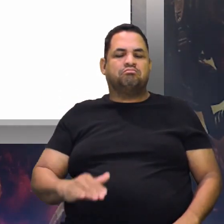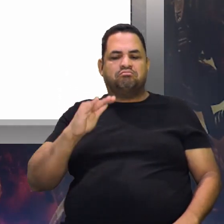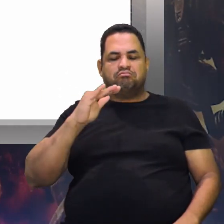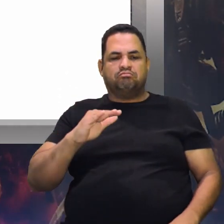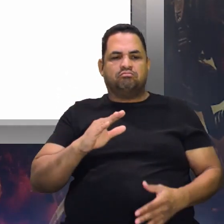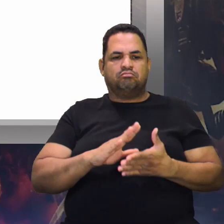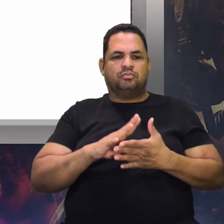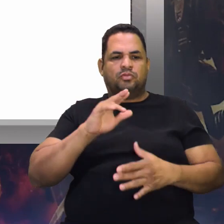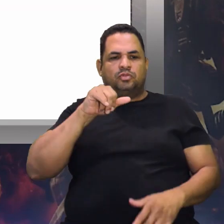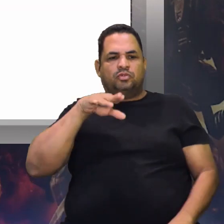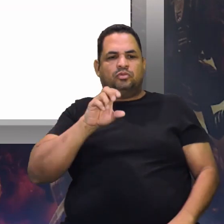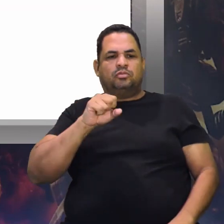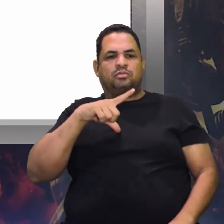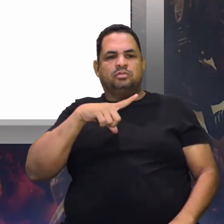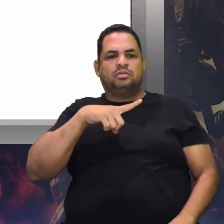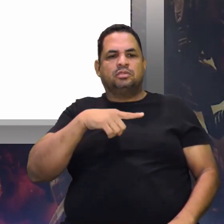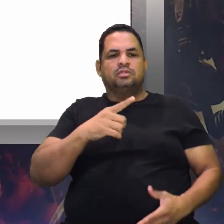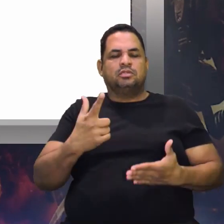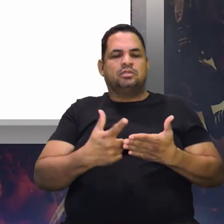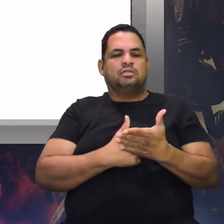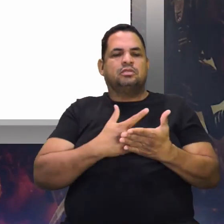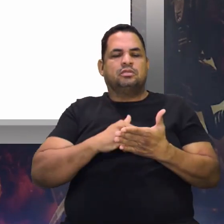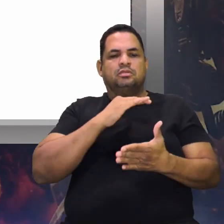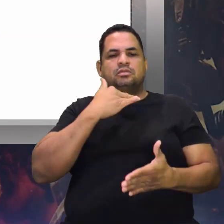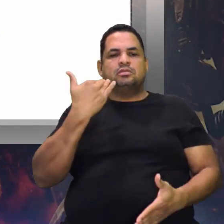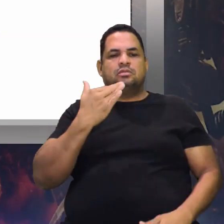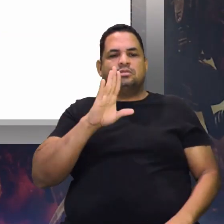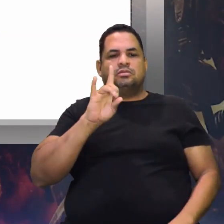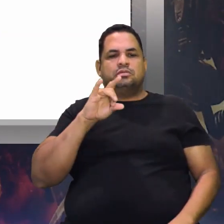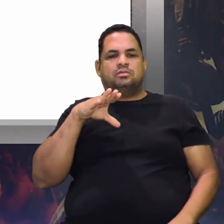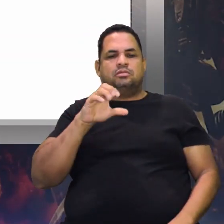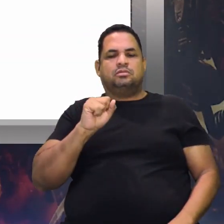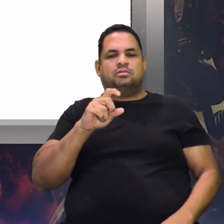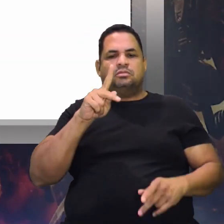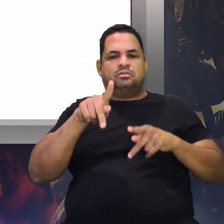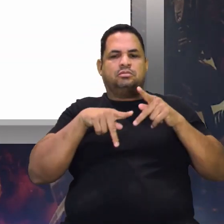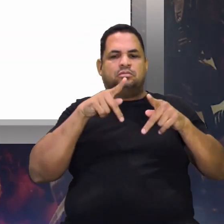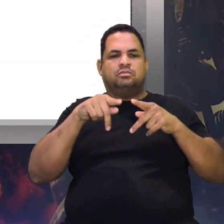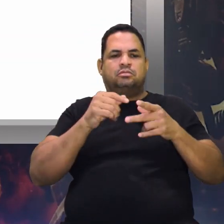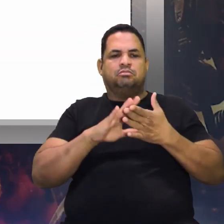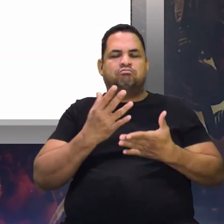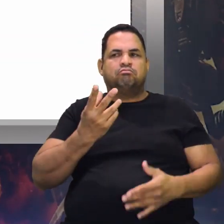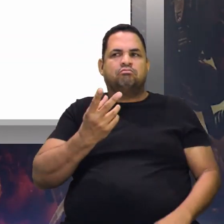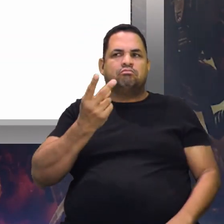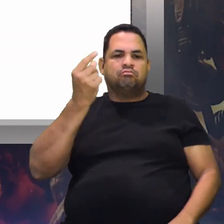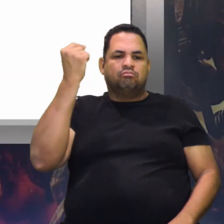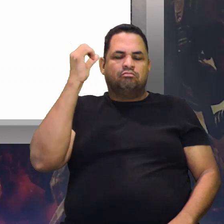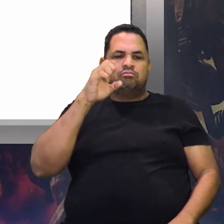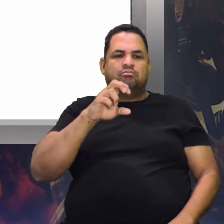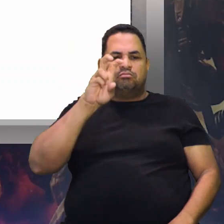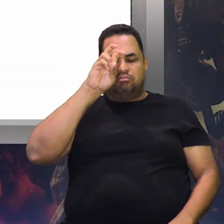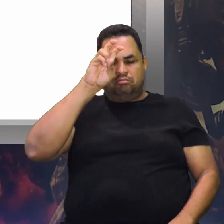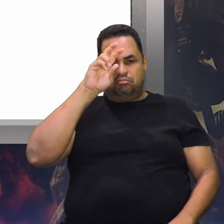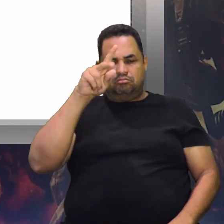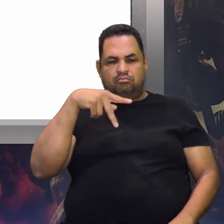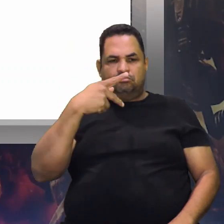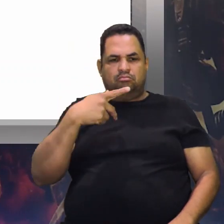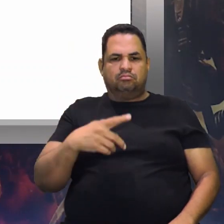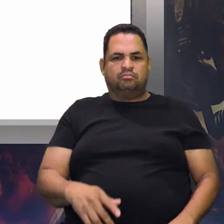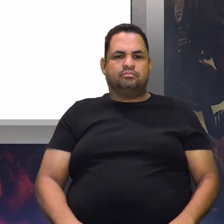nobreza tinha o livro dos mortos. Ísis e Osíris eram o mais popular do Antigo Egito? É dele que está falando?